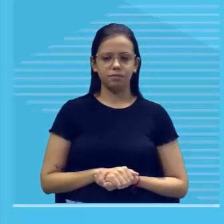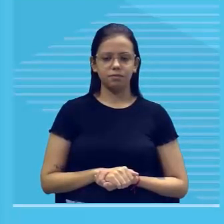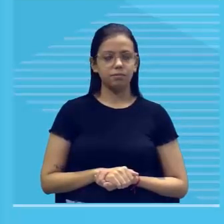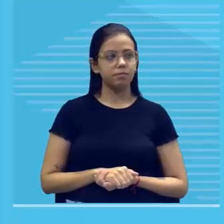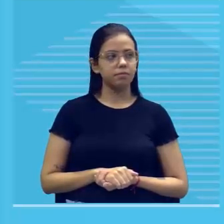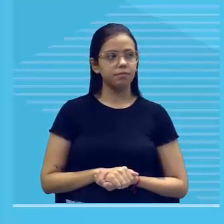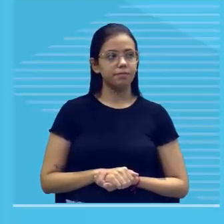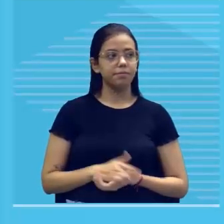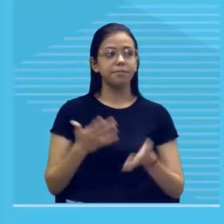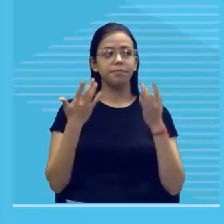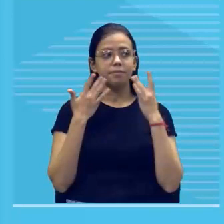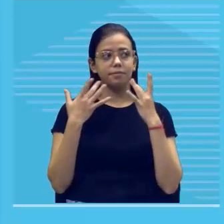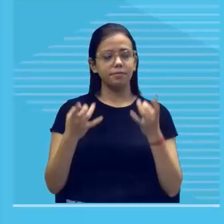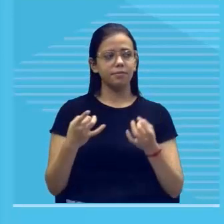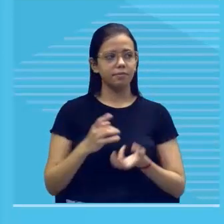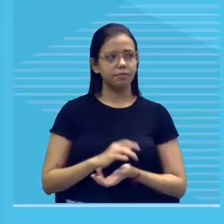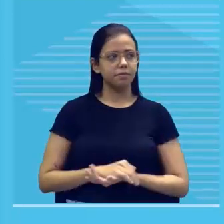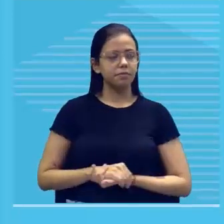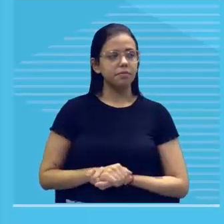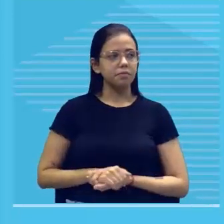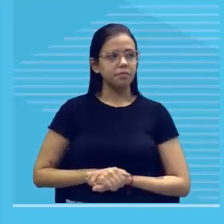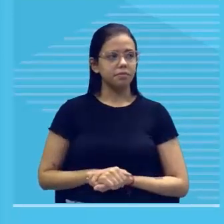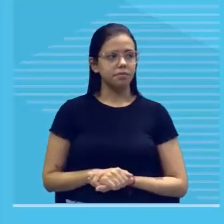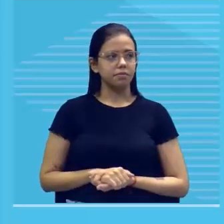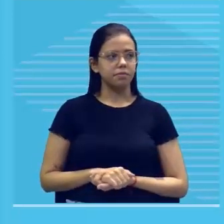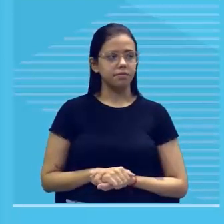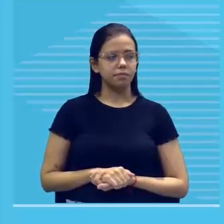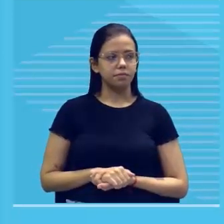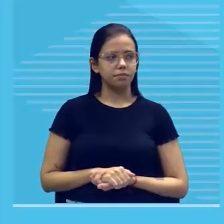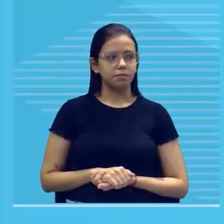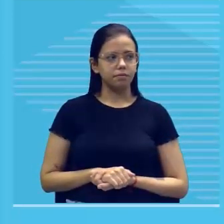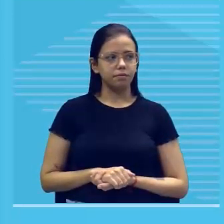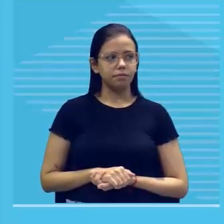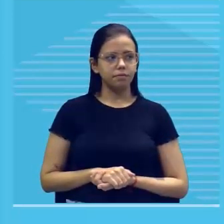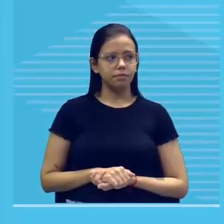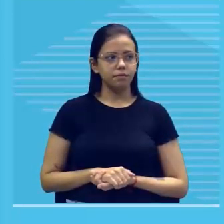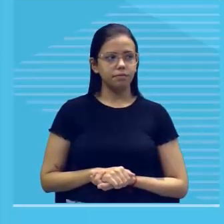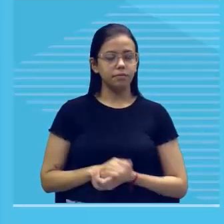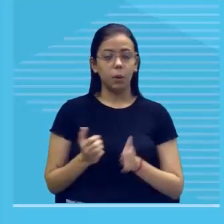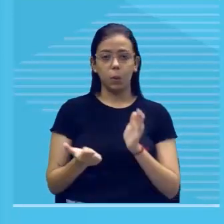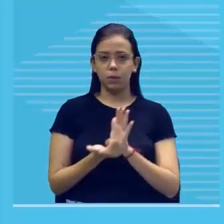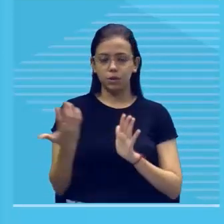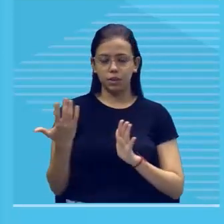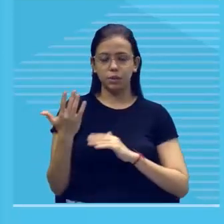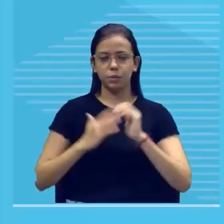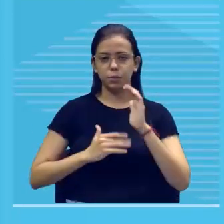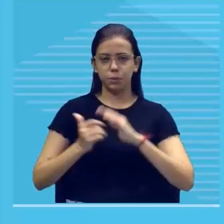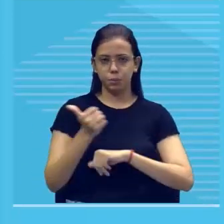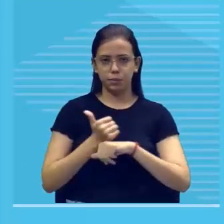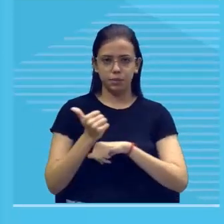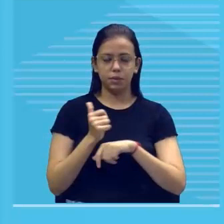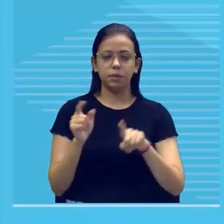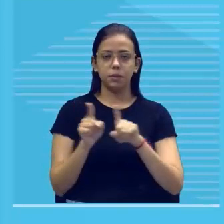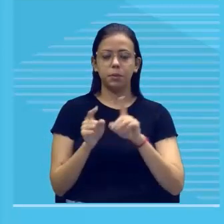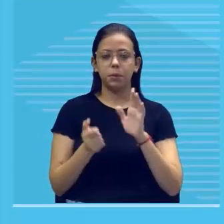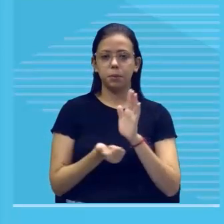a prestação os pedreiros o e dias